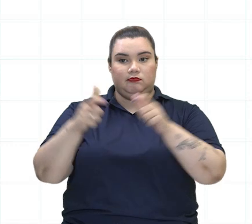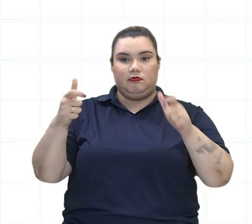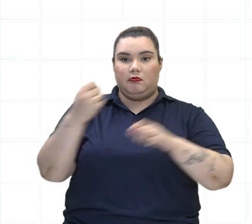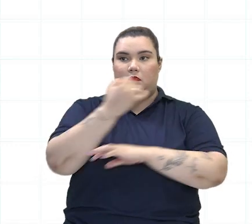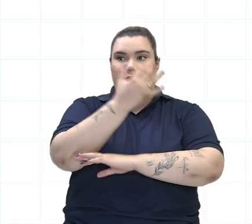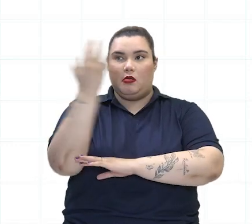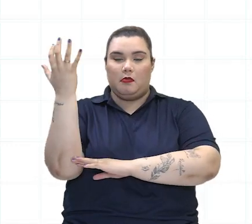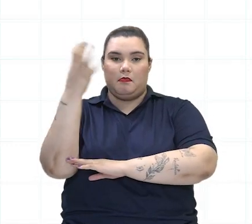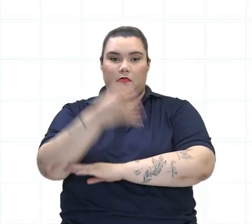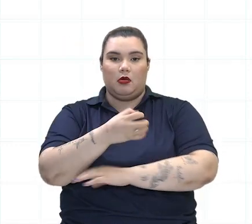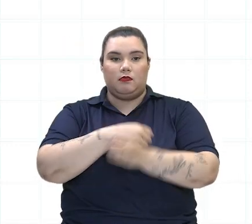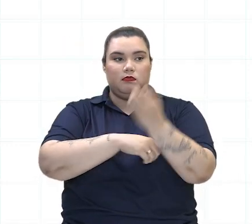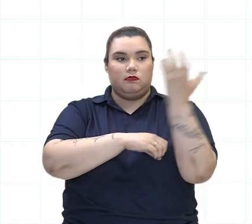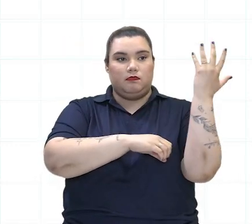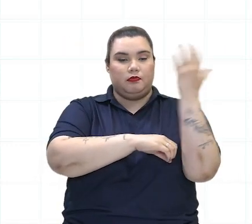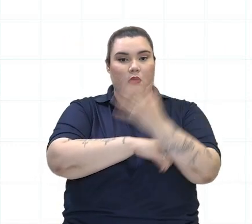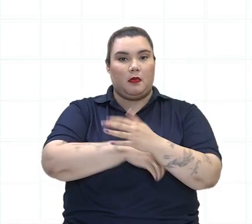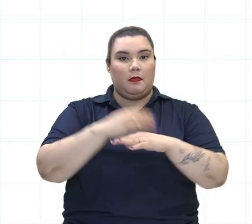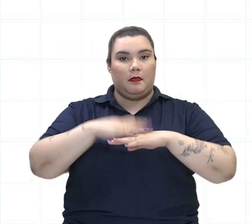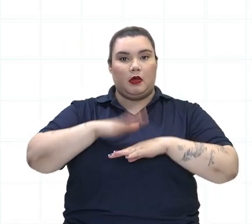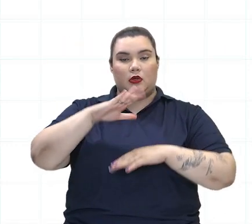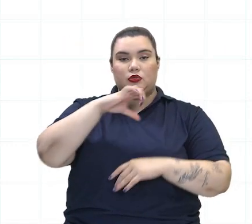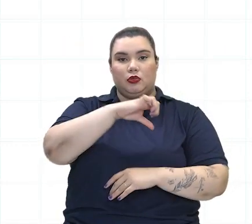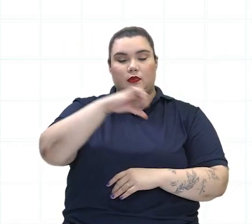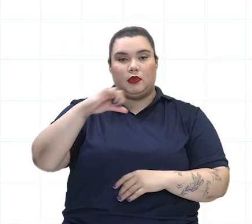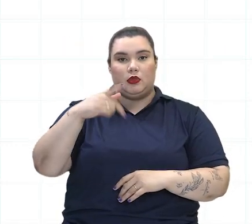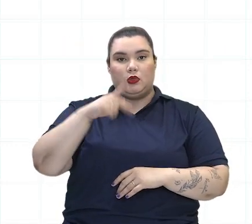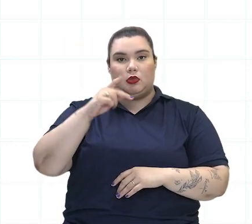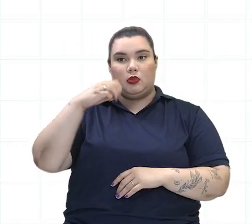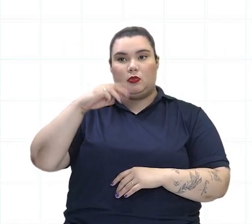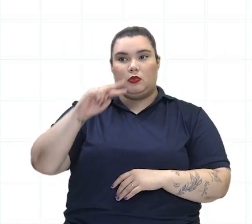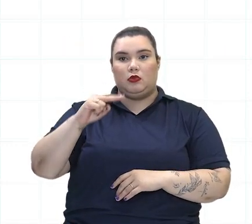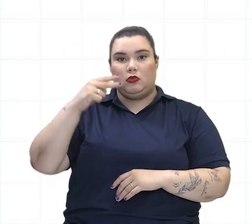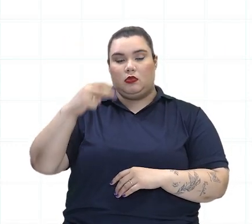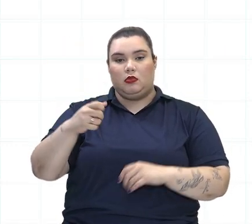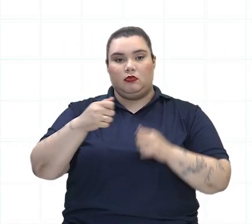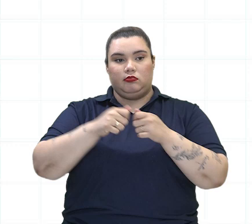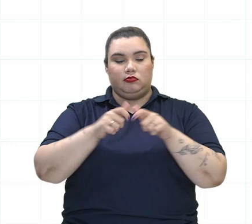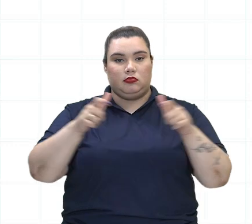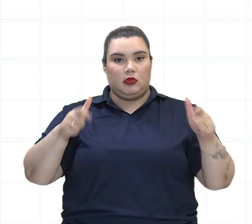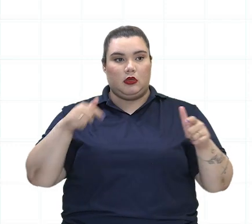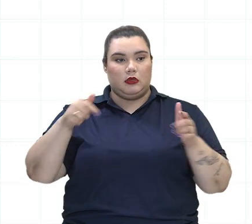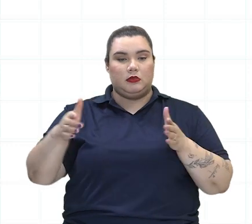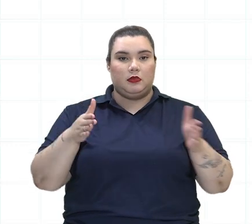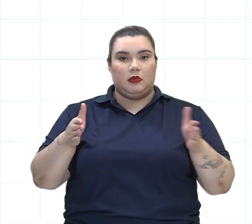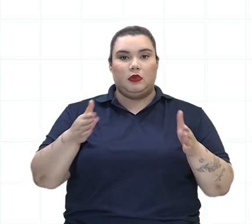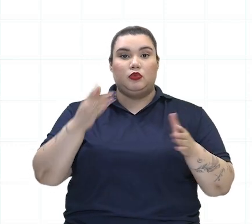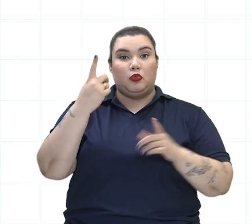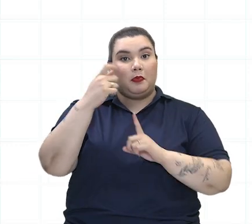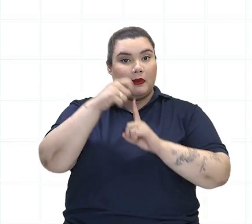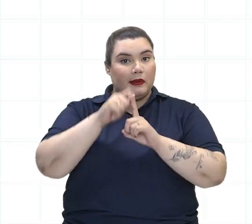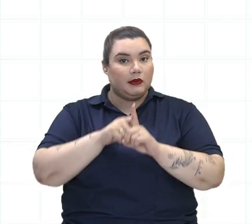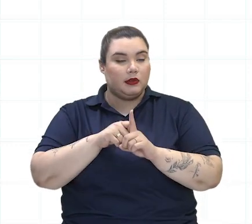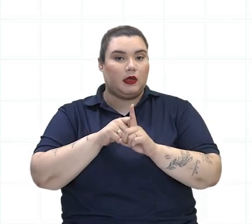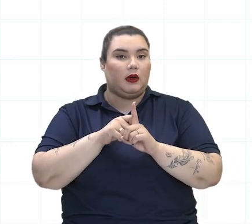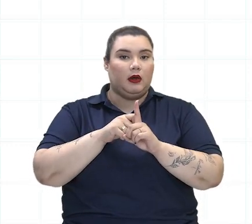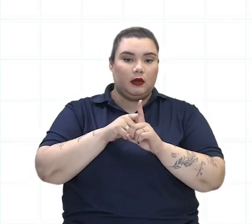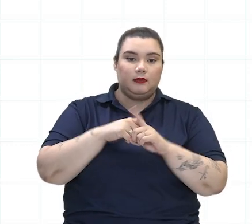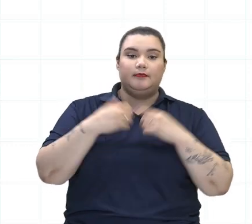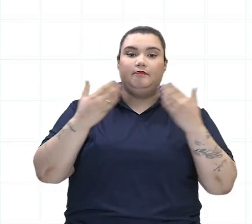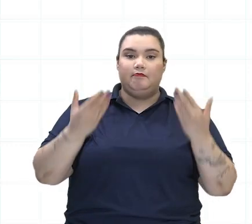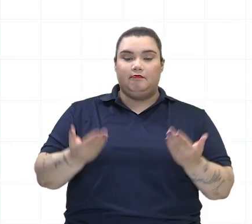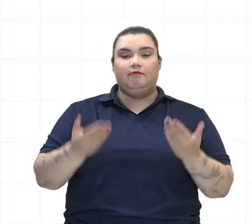mais de 99 quilômetros quadrados ao longo do mês de maio do ano de 2025. E a gente ainda